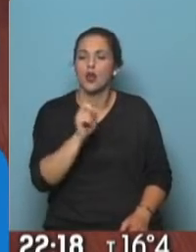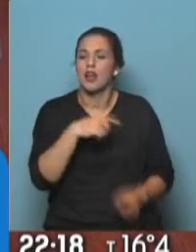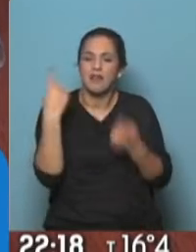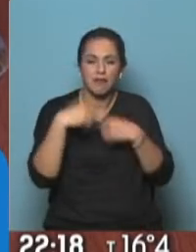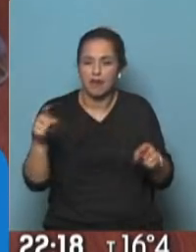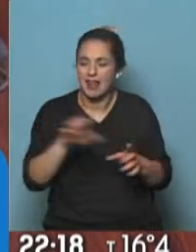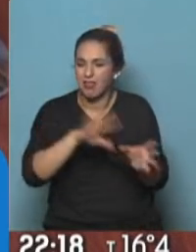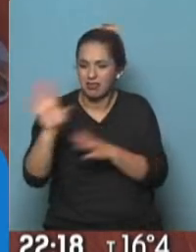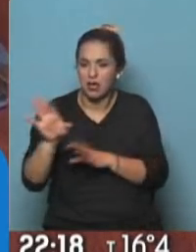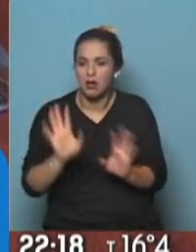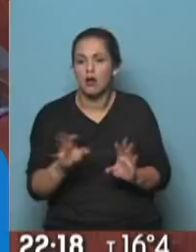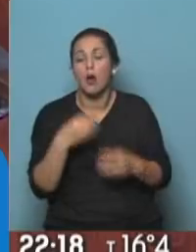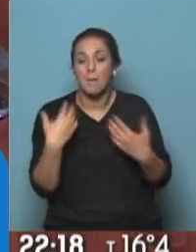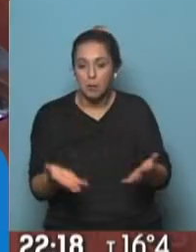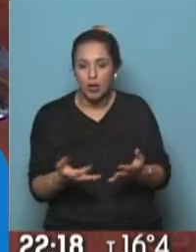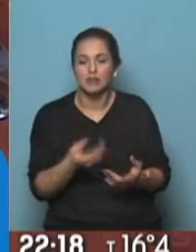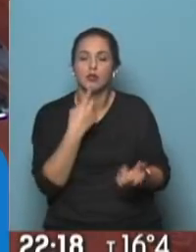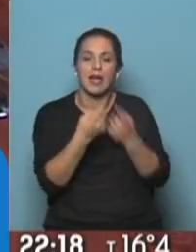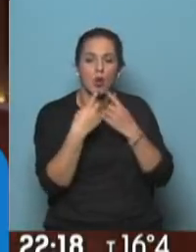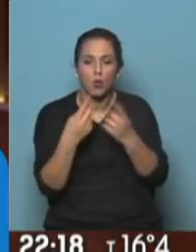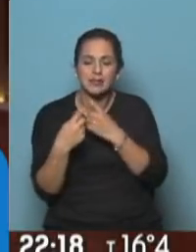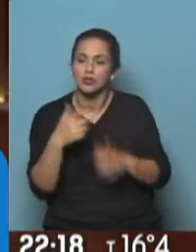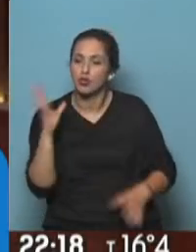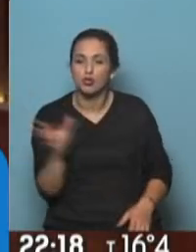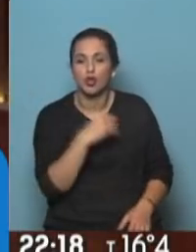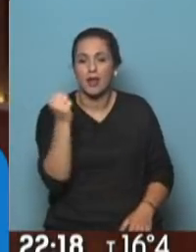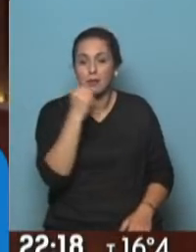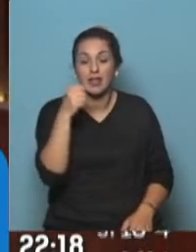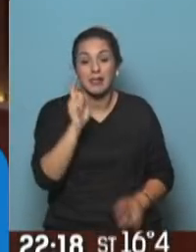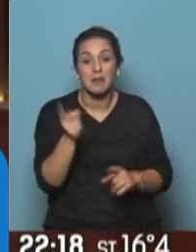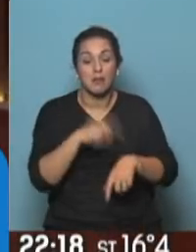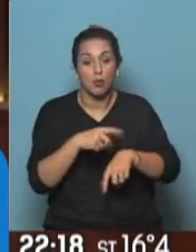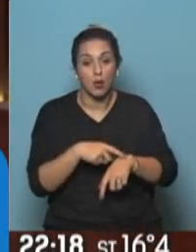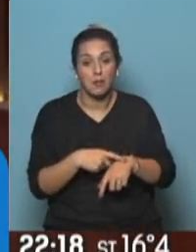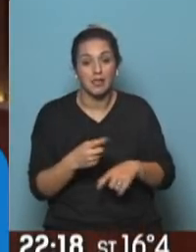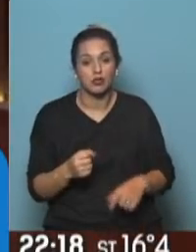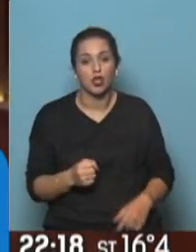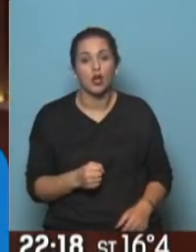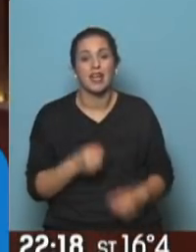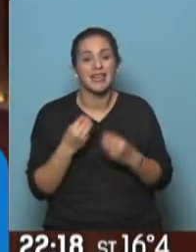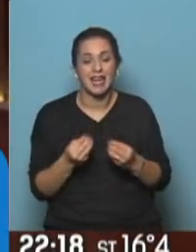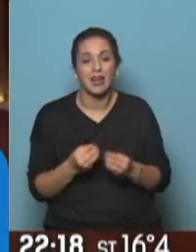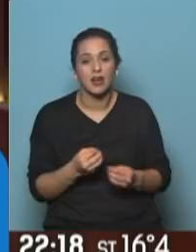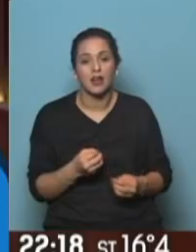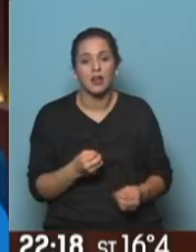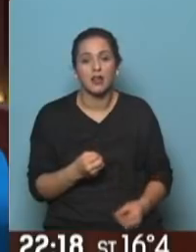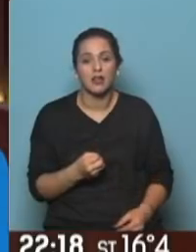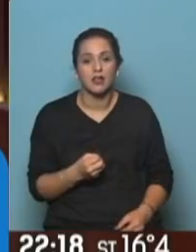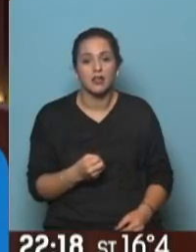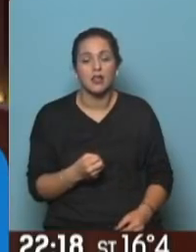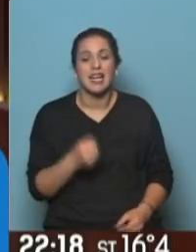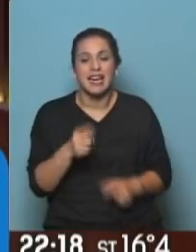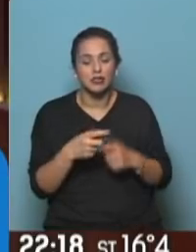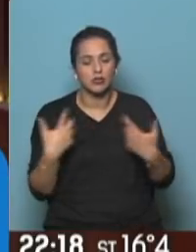é outra coisa. E por isso as encuestas são tão importantes nesse momento, não? Nessa radiografia, que é qual nível que essa